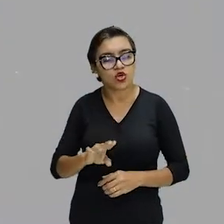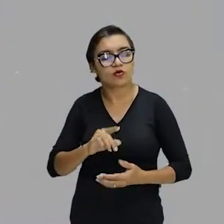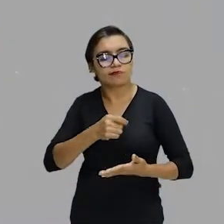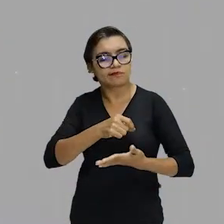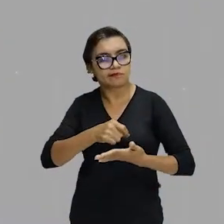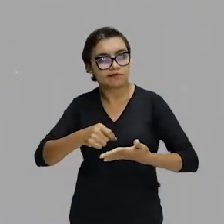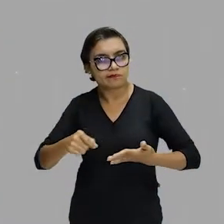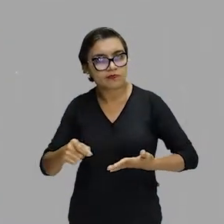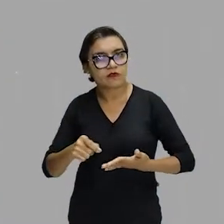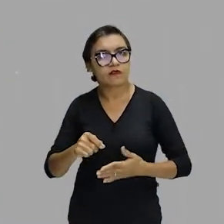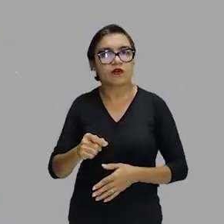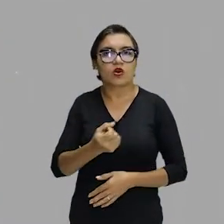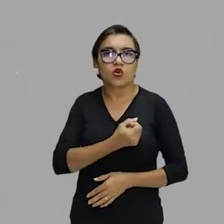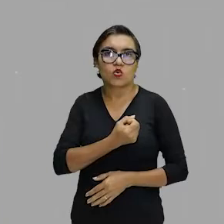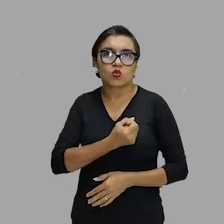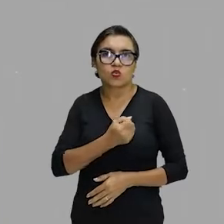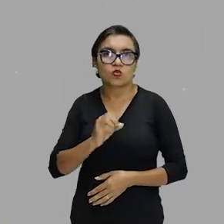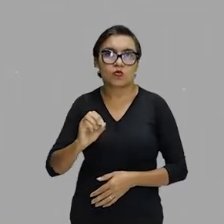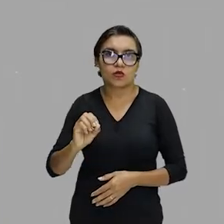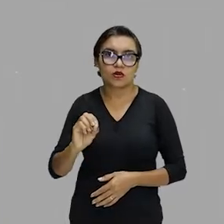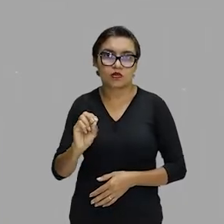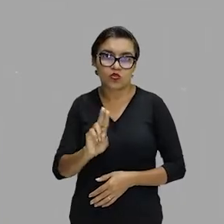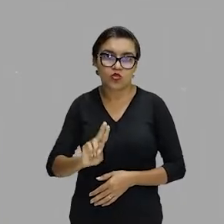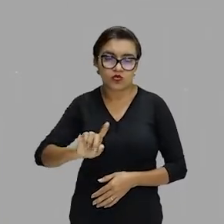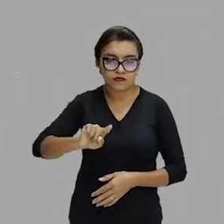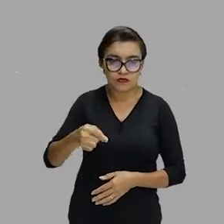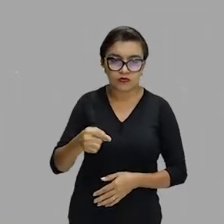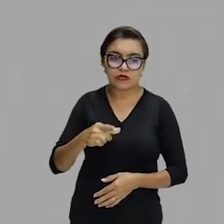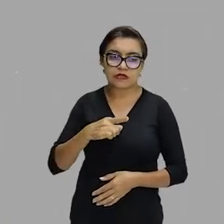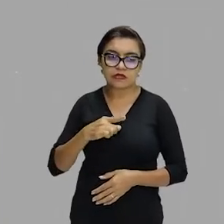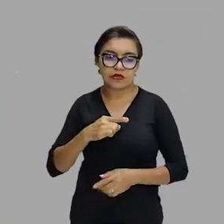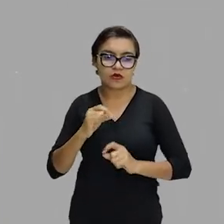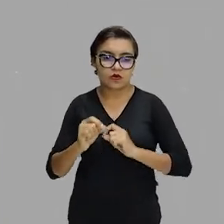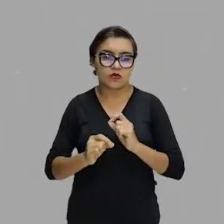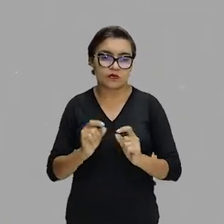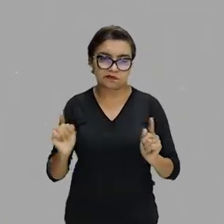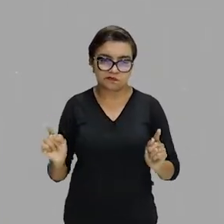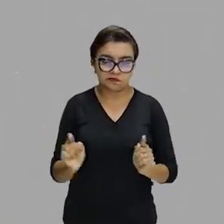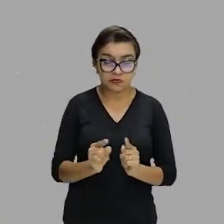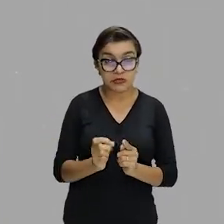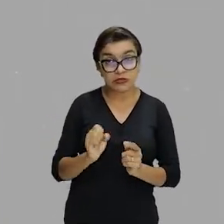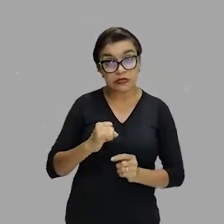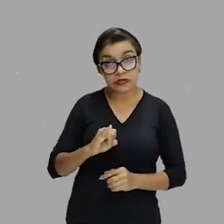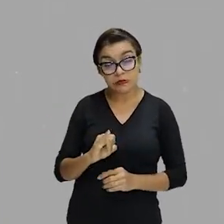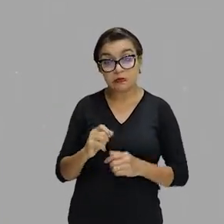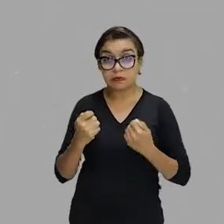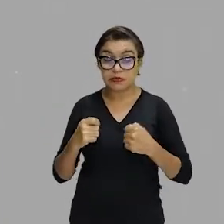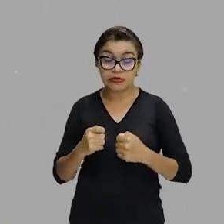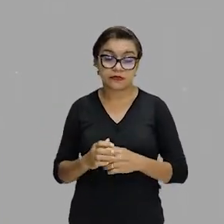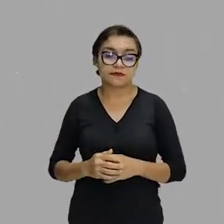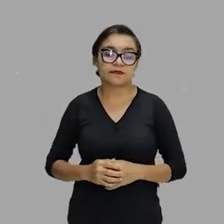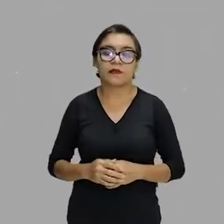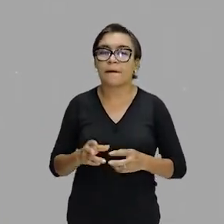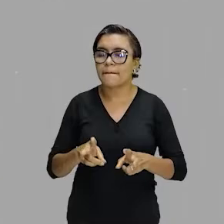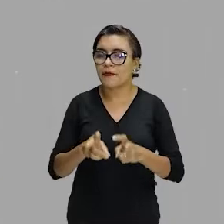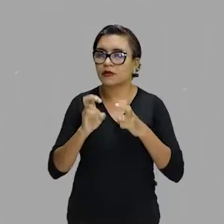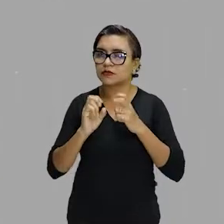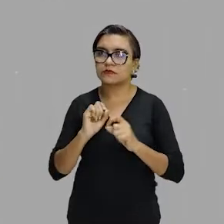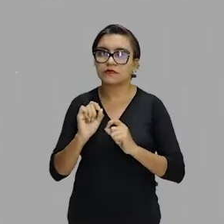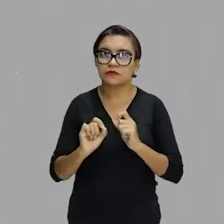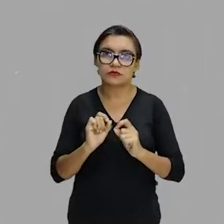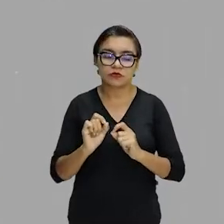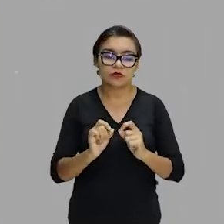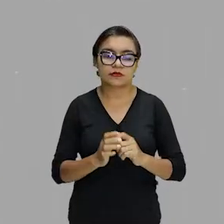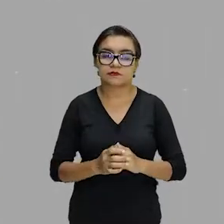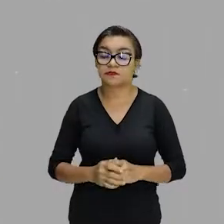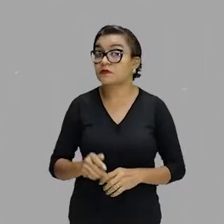número decimal em sua forma fracionária e reduzir se for possível, tá? Então, perceba, aqui